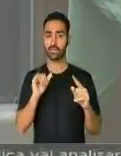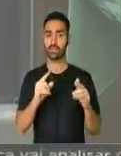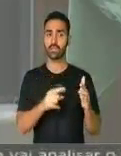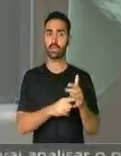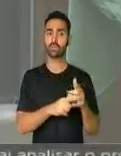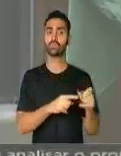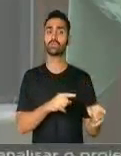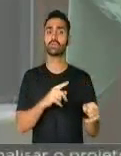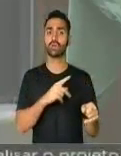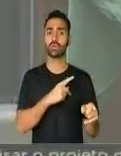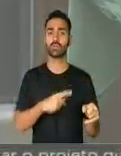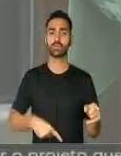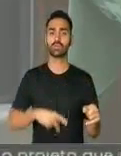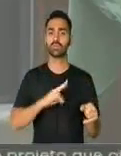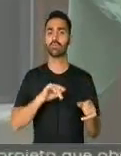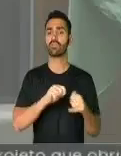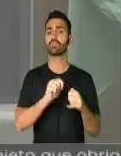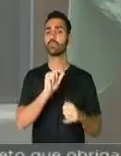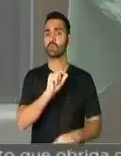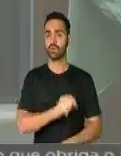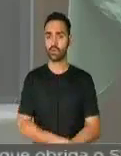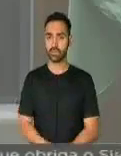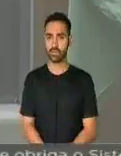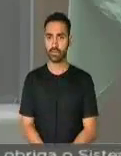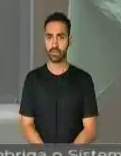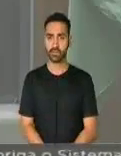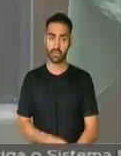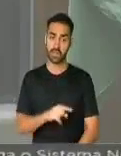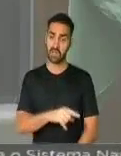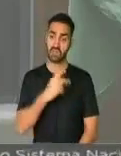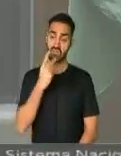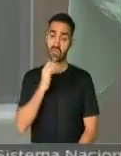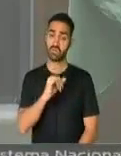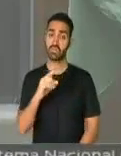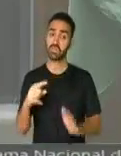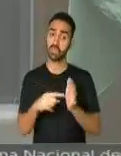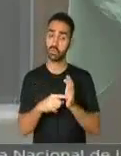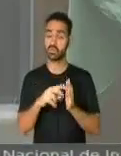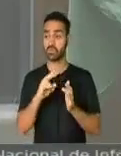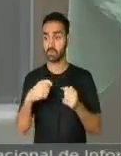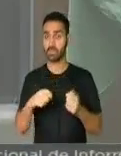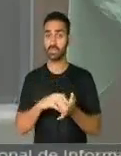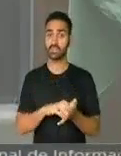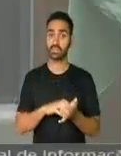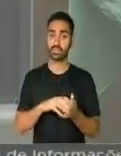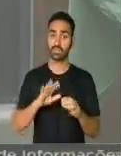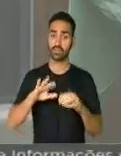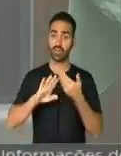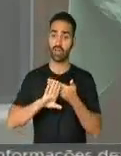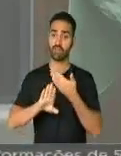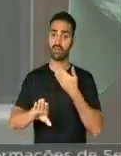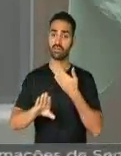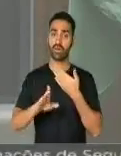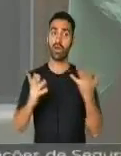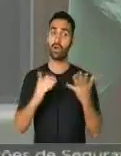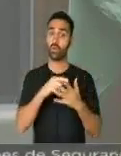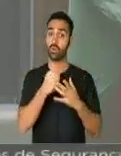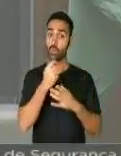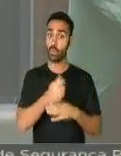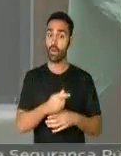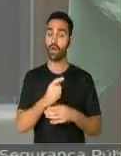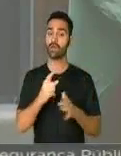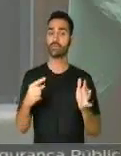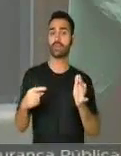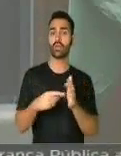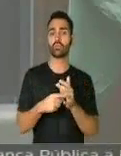que que ele vai fazer com ele mesmo Esse foi o erro se ele diz que denunciado ele tem que se afastar ele agora tá na eminência de